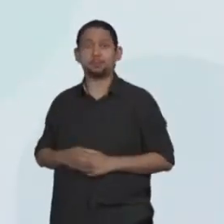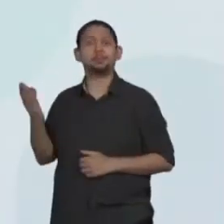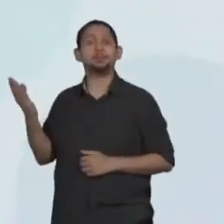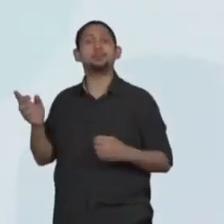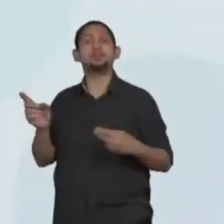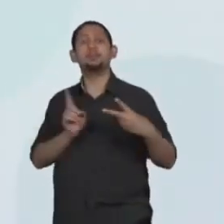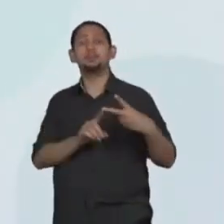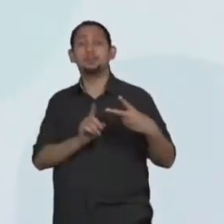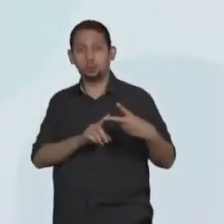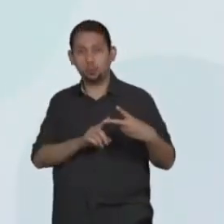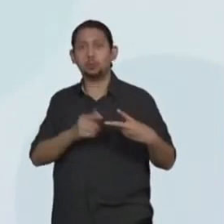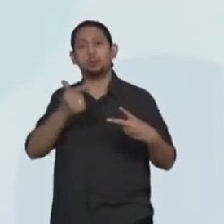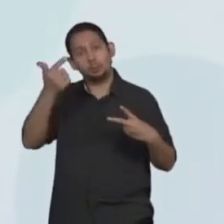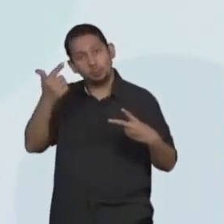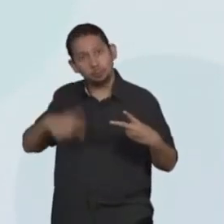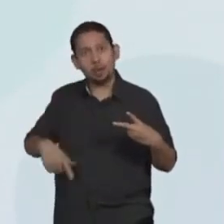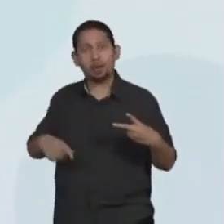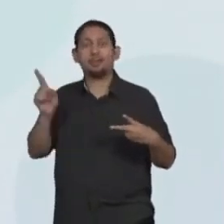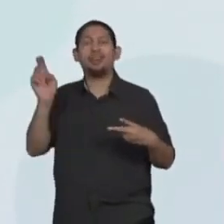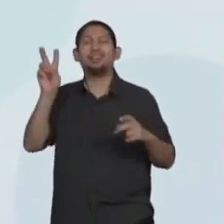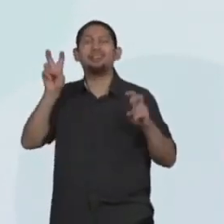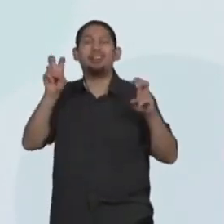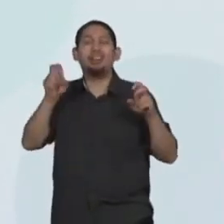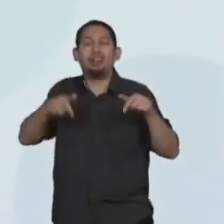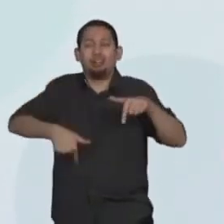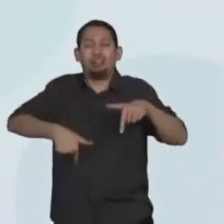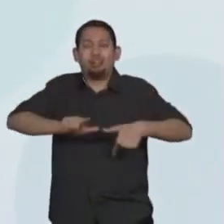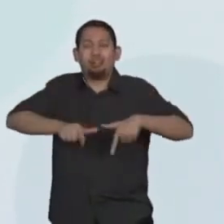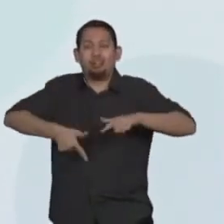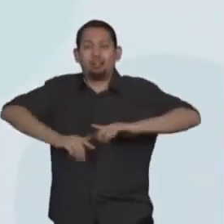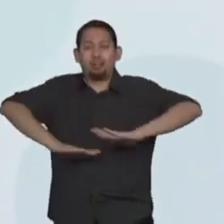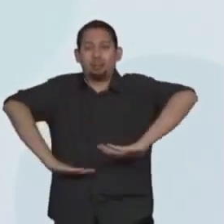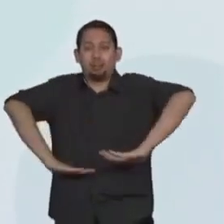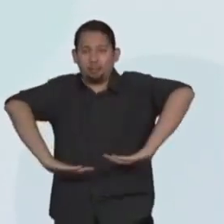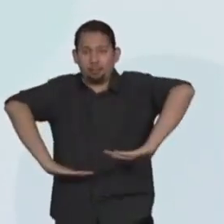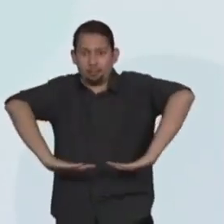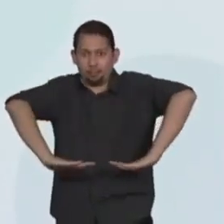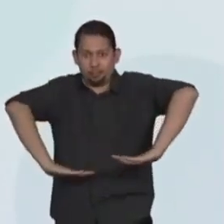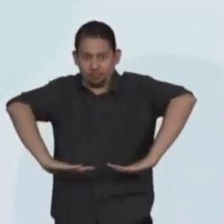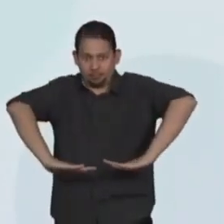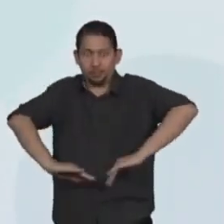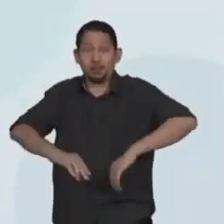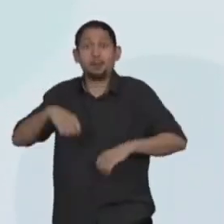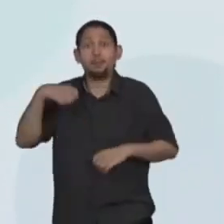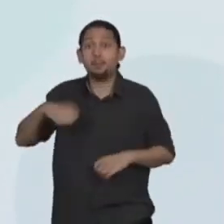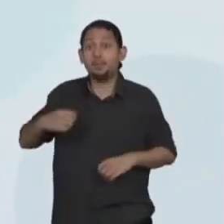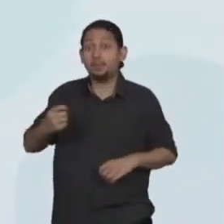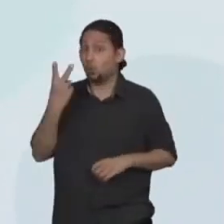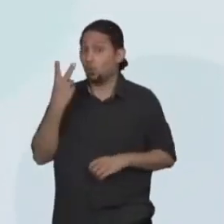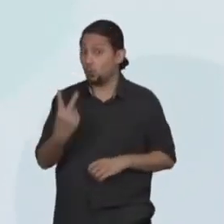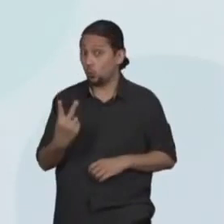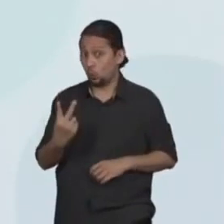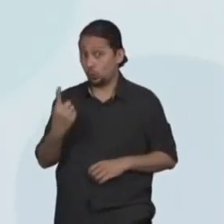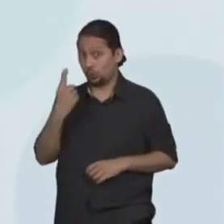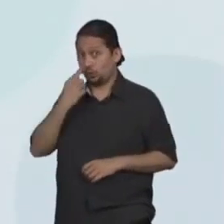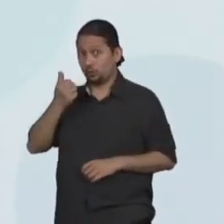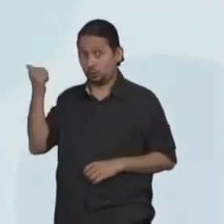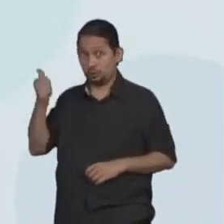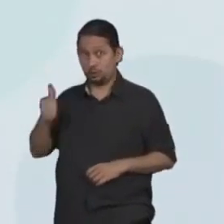das peças do robô, as pernas. Para as pernas, nós vamos precisar de 2 retângulos de